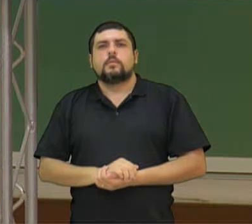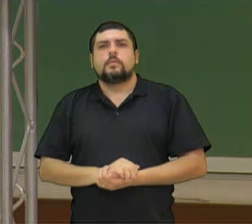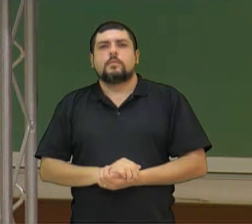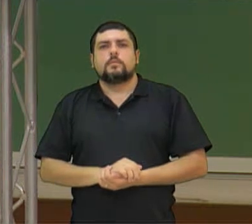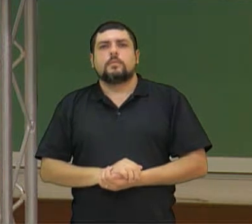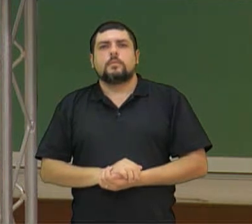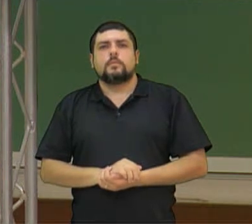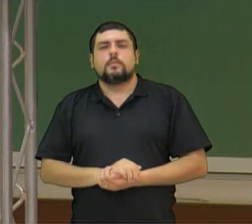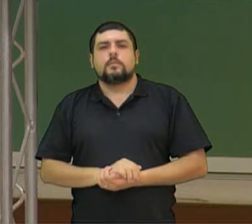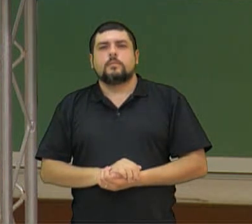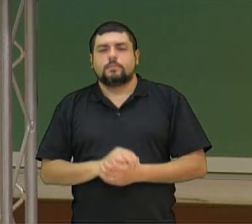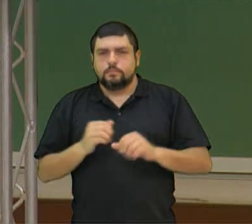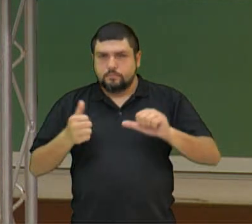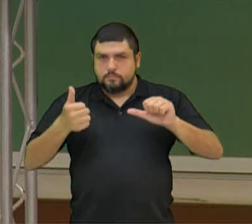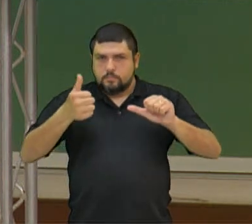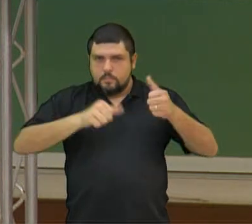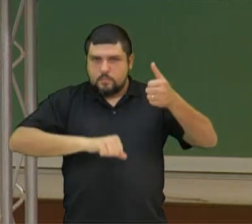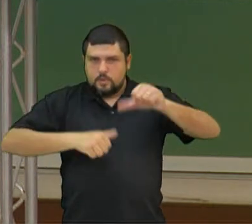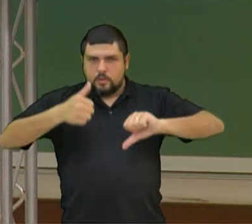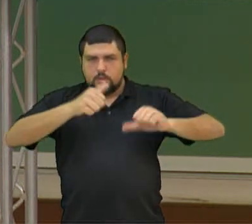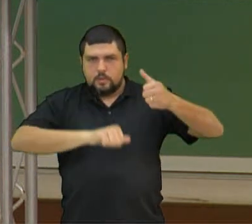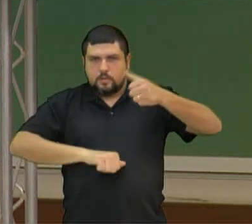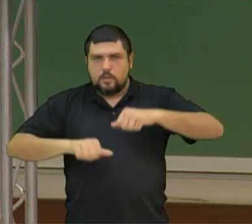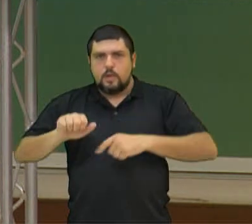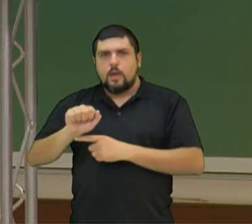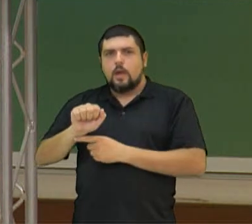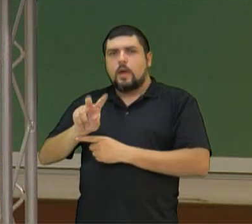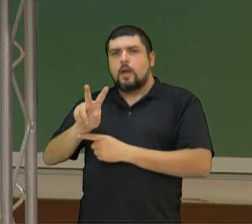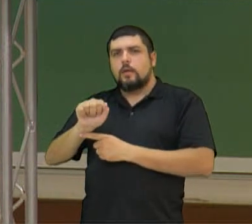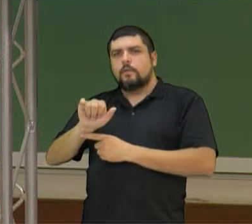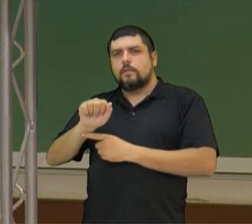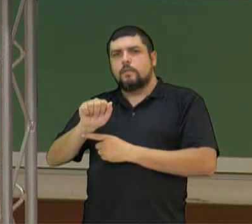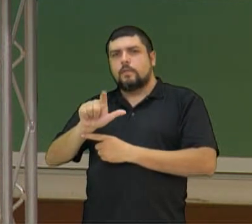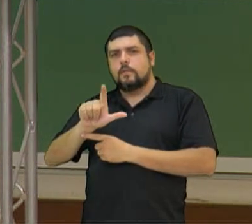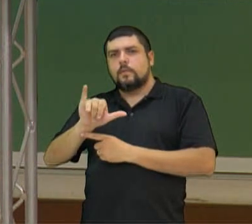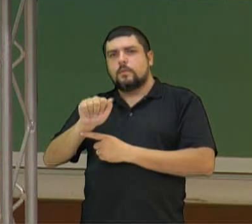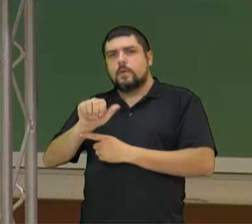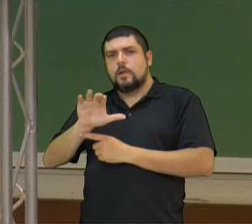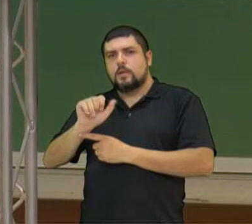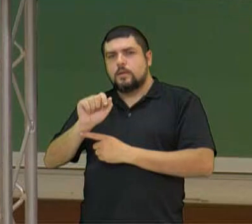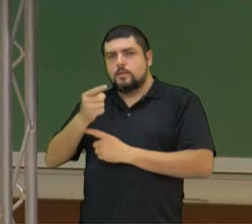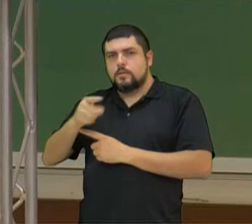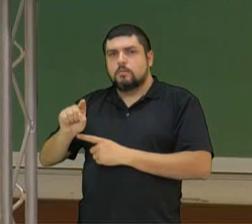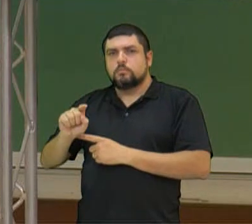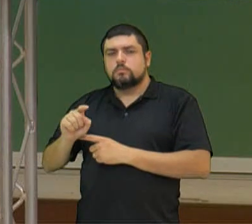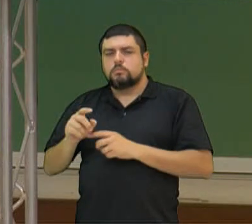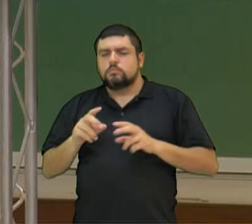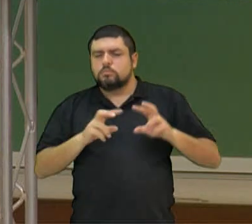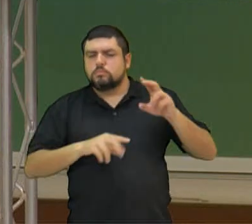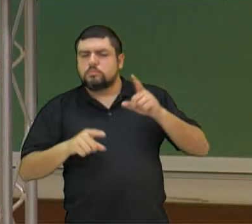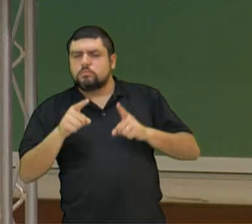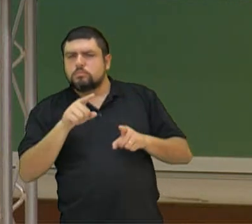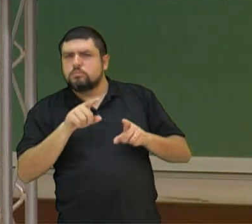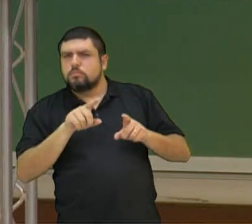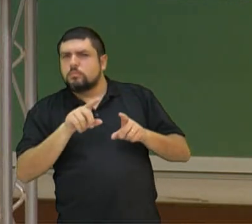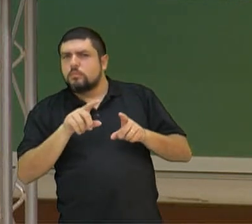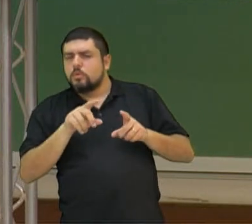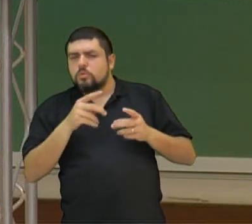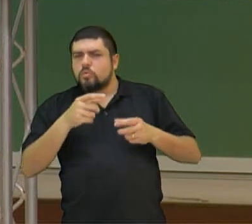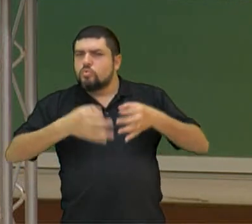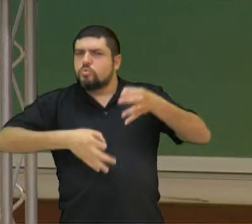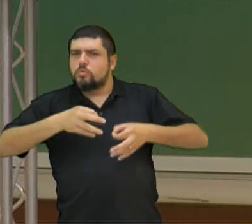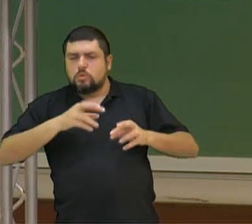A avaliação. Agora é a parte da nota, é quando elas recebem a nota. Como que é feito essa